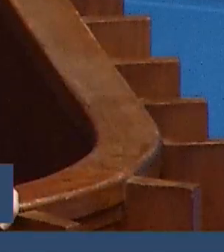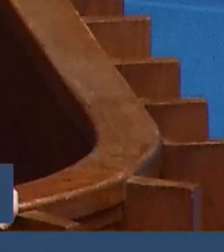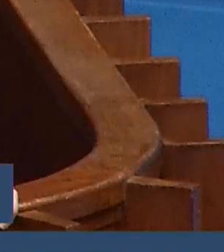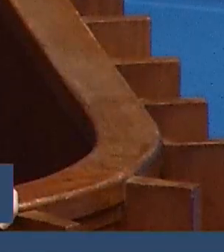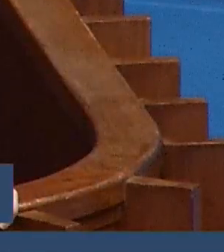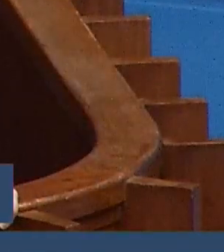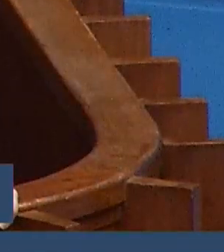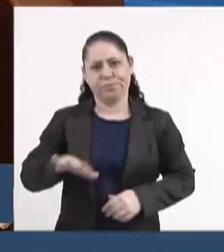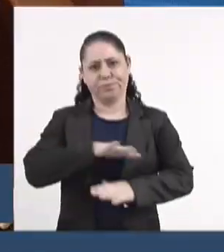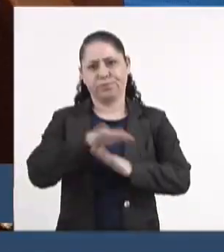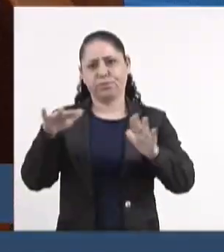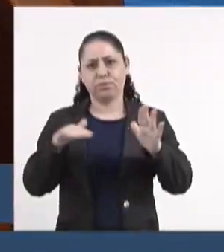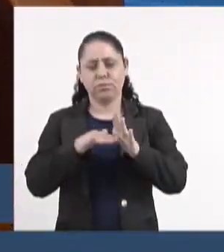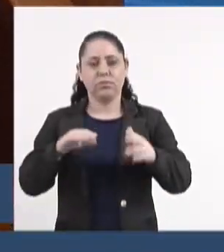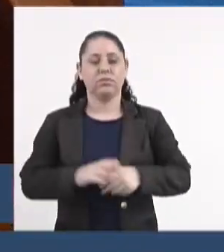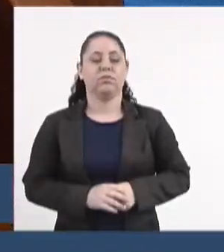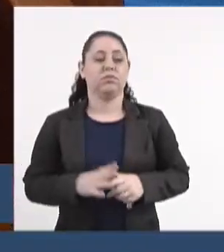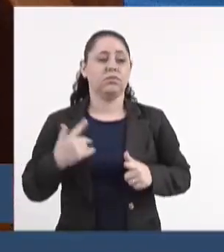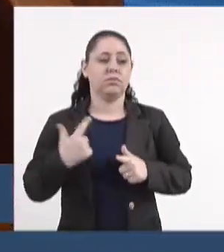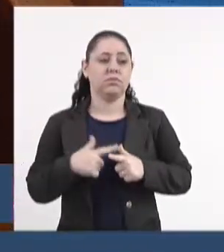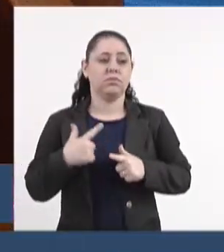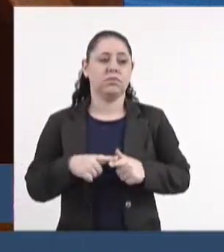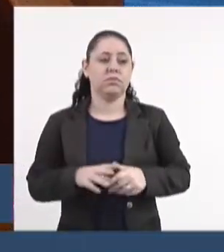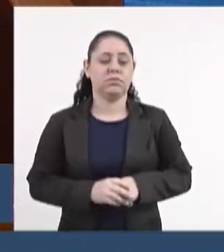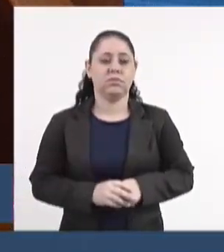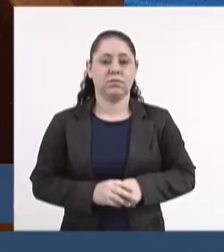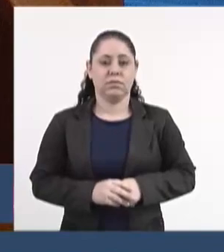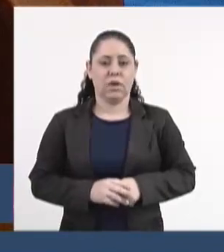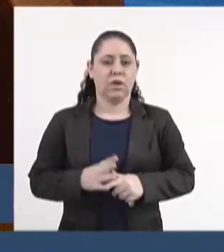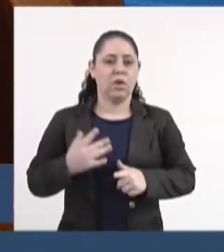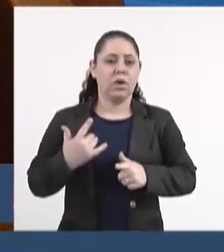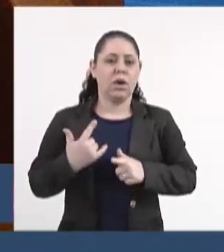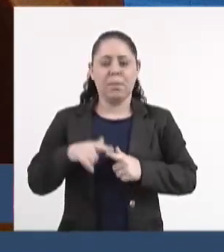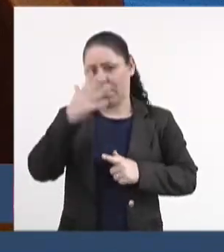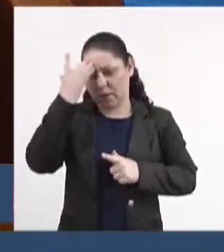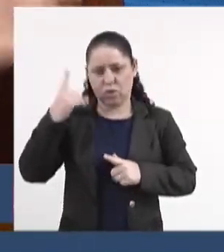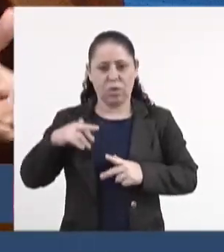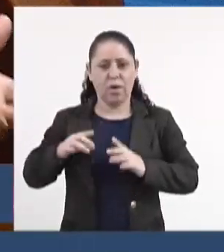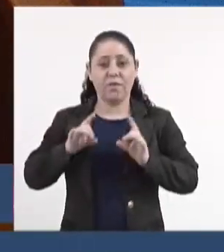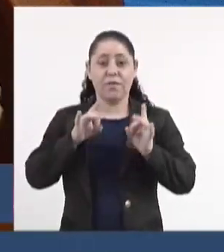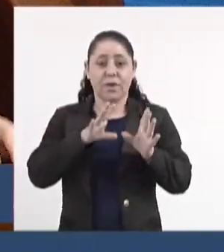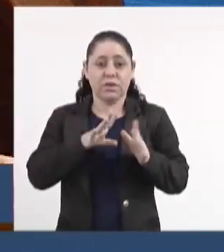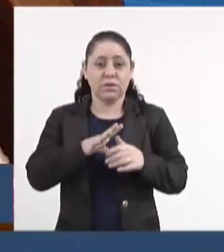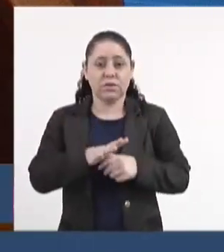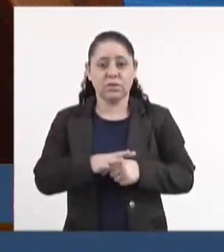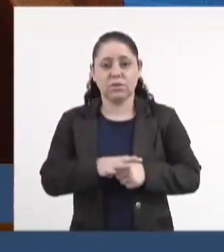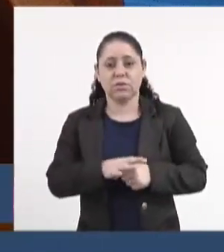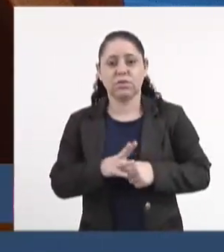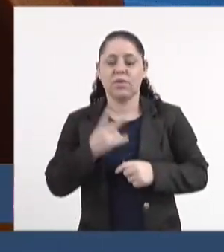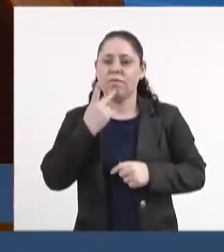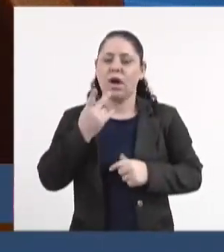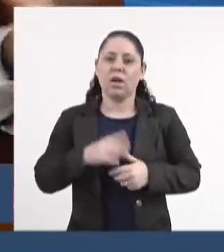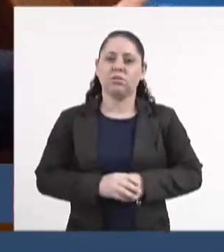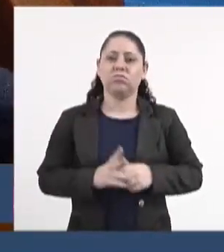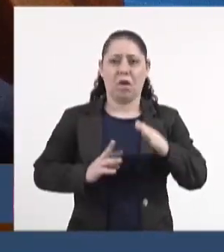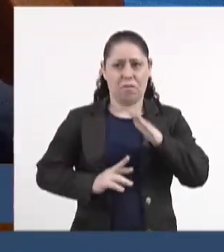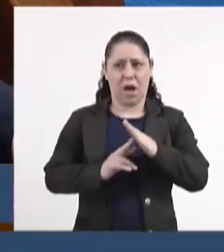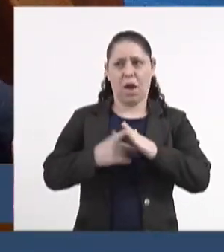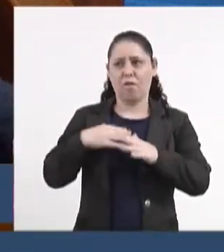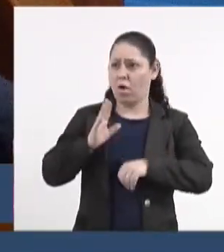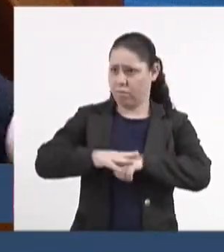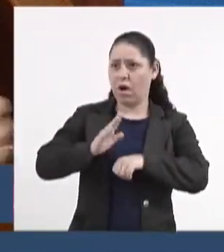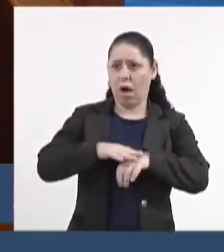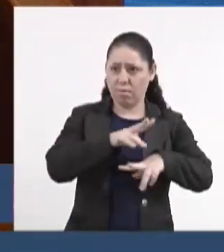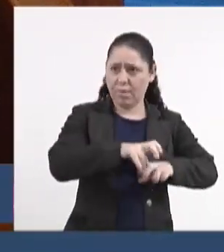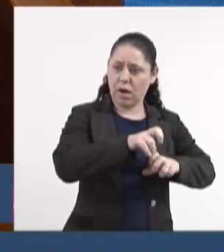toda a região. Porque o produtor, ele vende na feira, ele fala, não, eu vou produzir